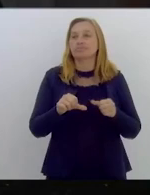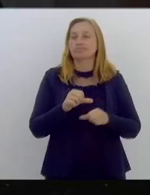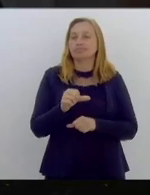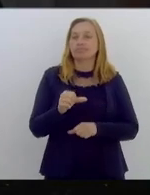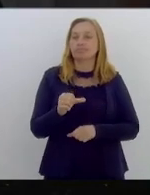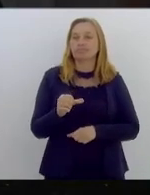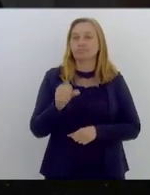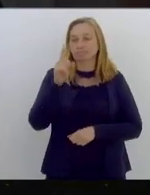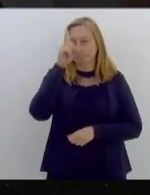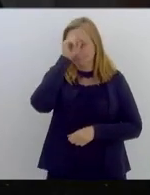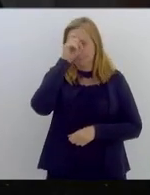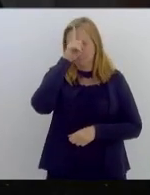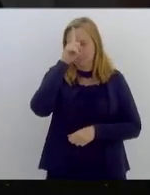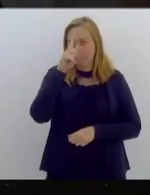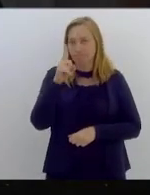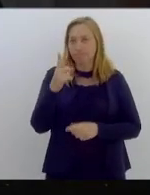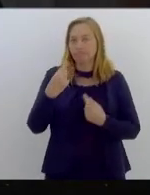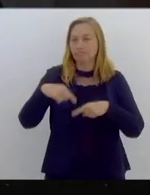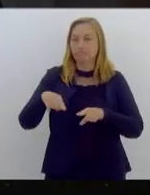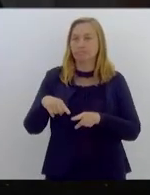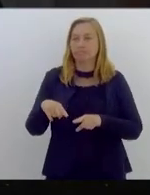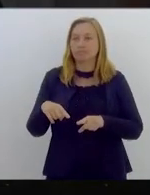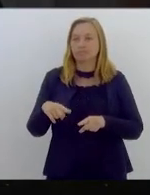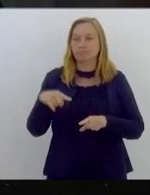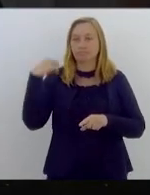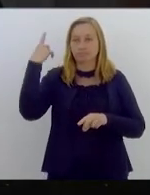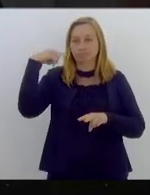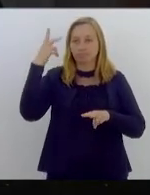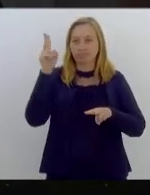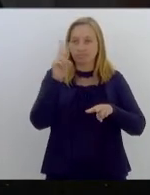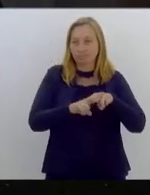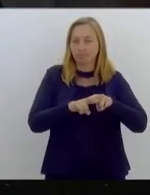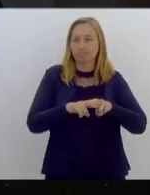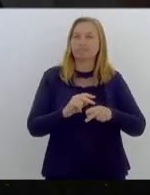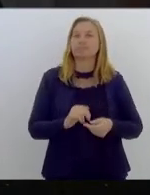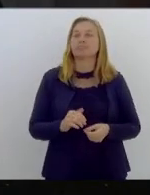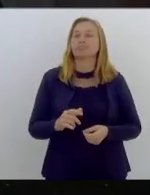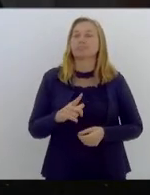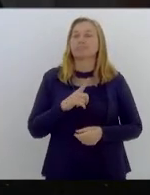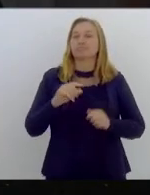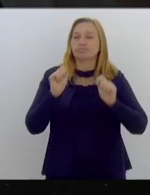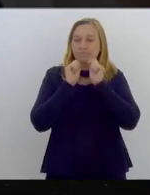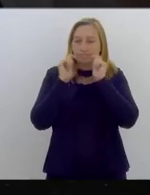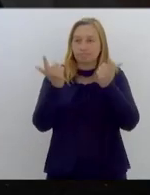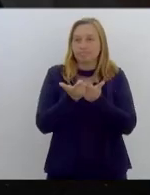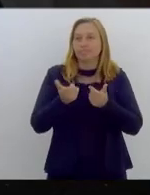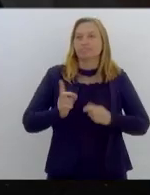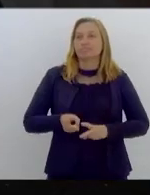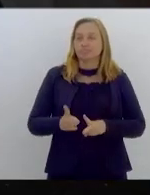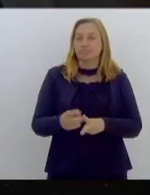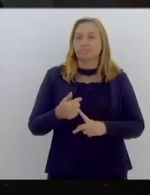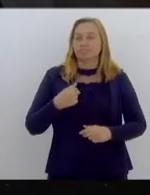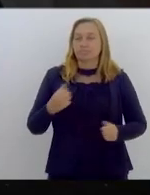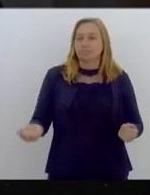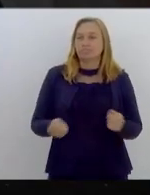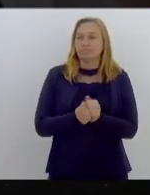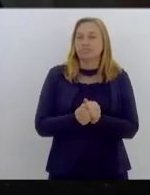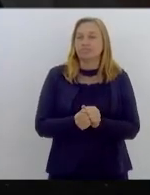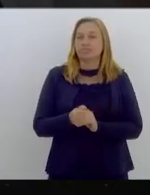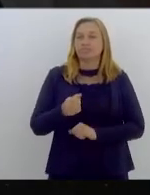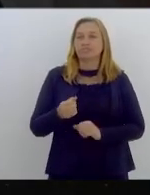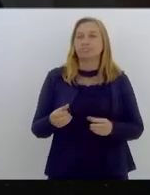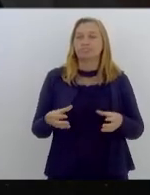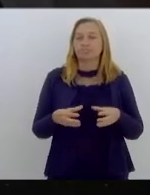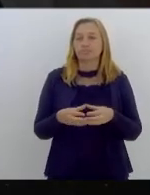luta antimanicomial, frente que funciona aqui na Assembleia Legislativa de maneira muito atuante, da qual participo, que é presidida pelo